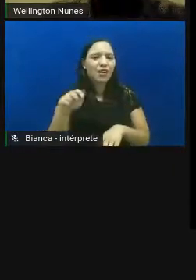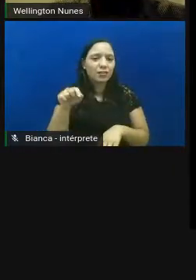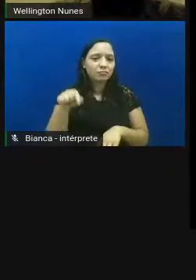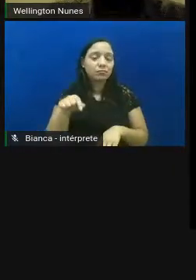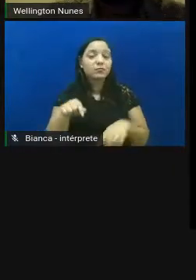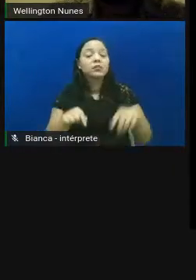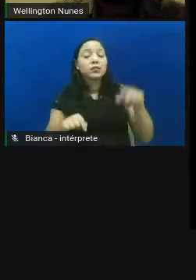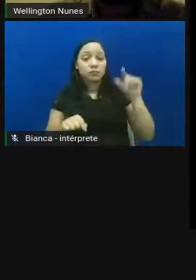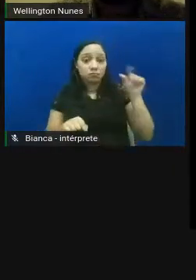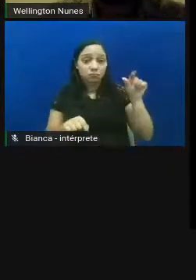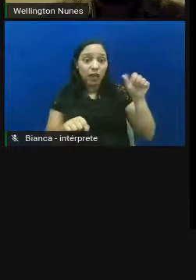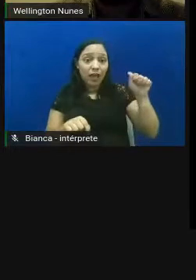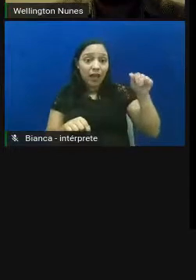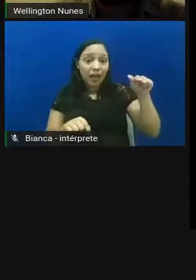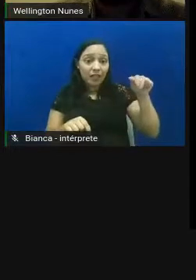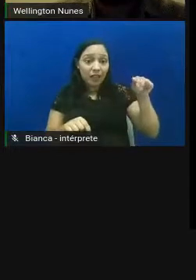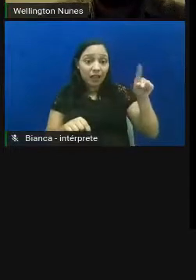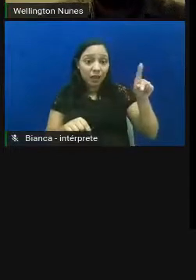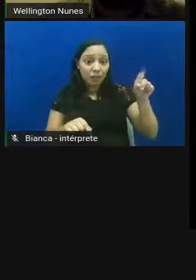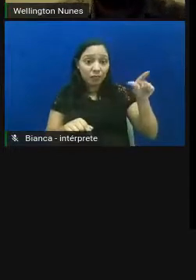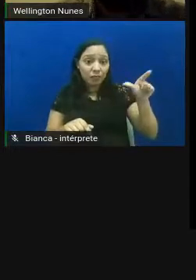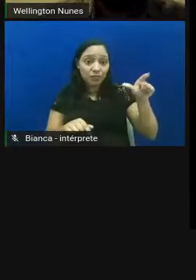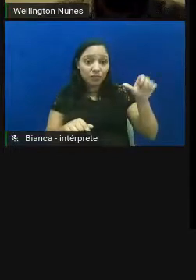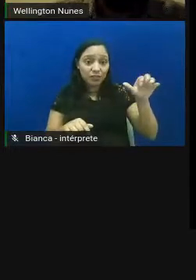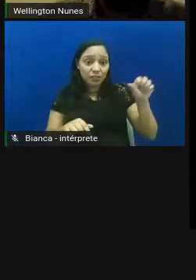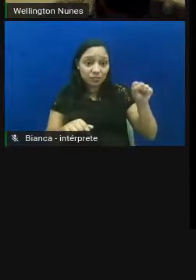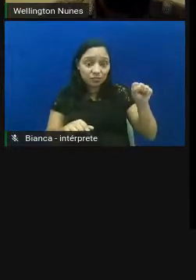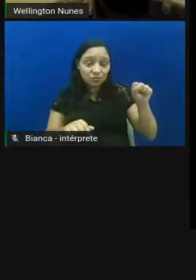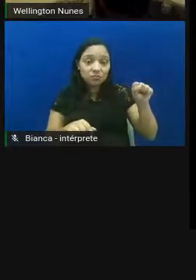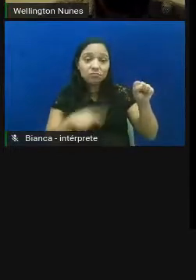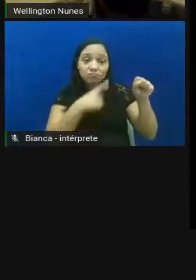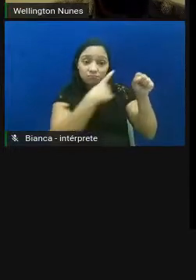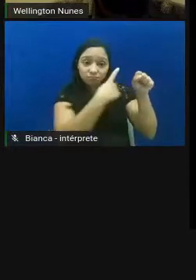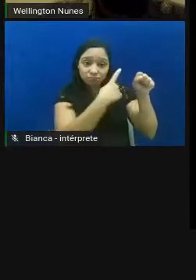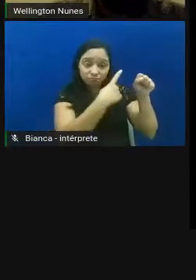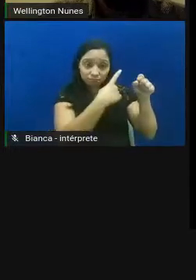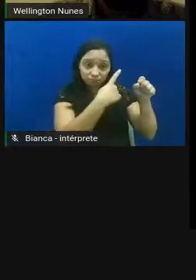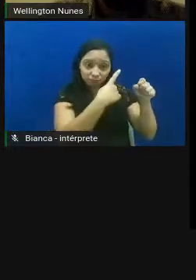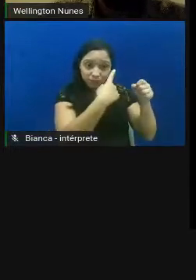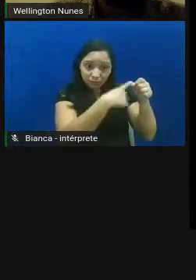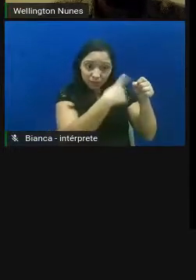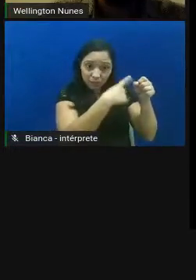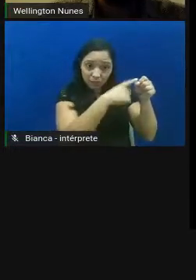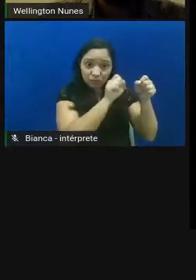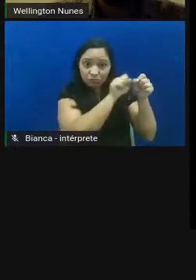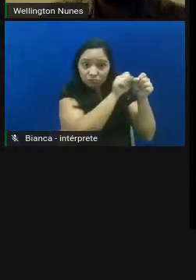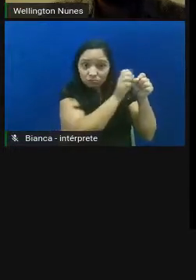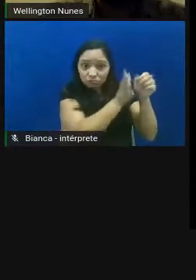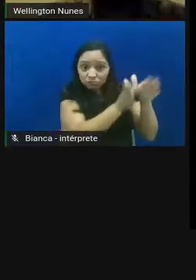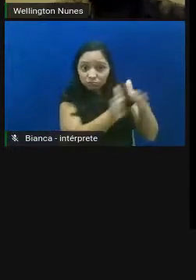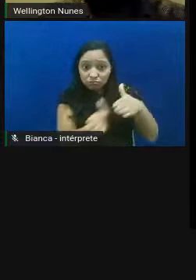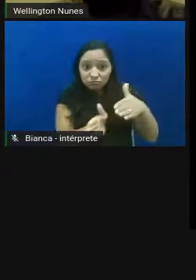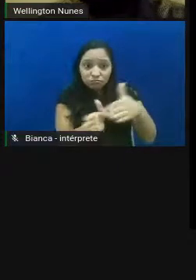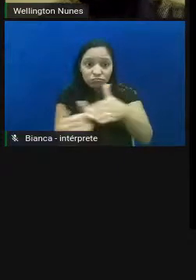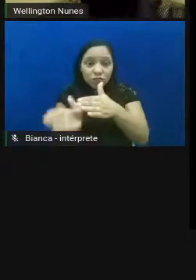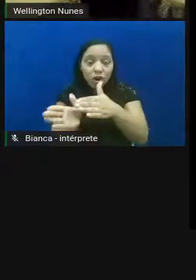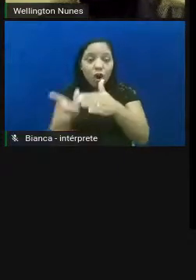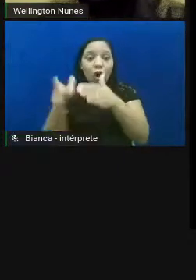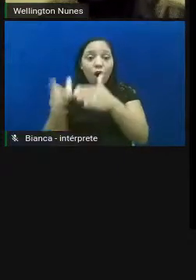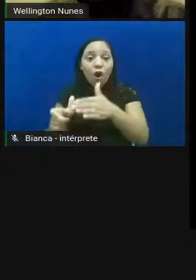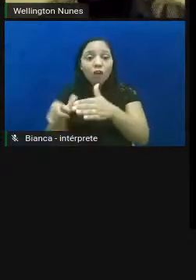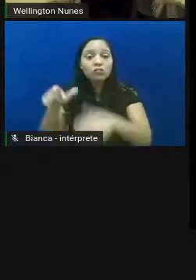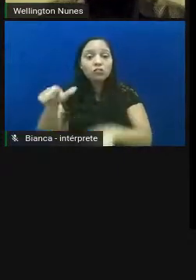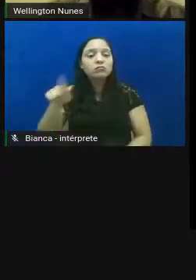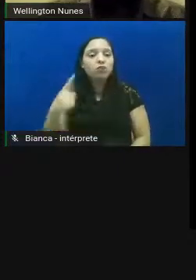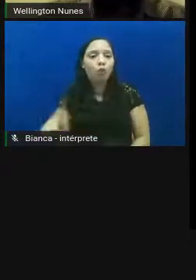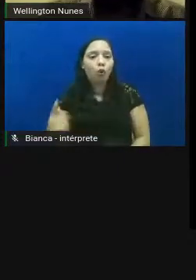ao longo dos seus mais de 70 quilômetros aí de extensão de rio, ele deságua no Meia Ponte ali, próximo ao Jardim Guanabara, aqui em